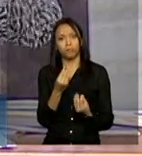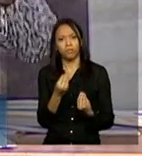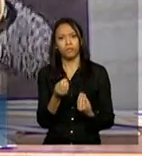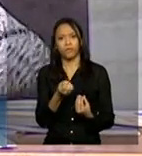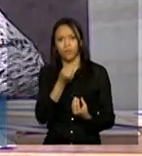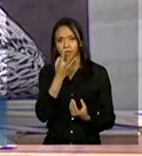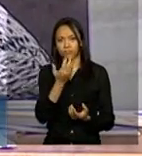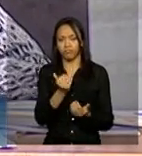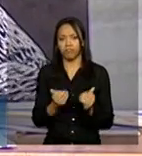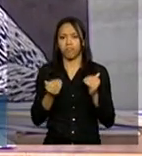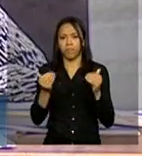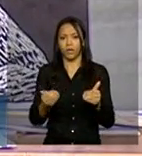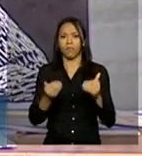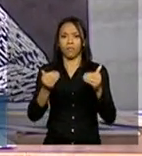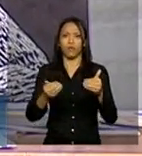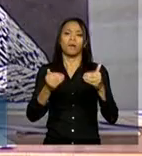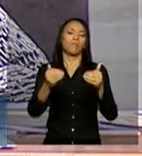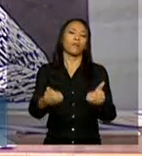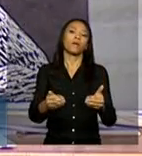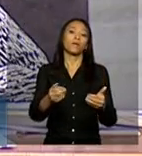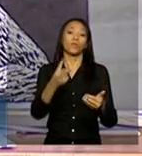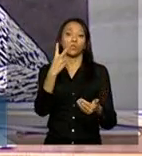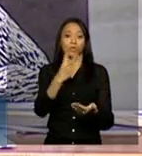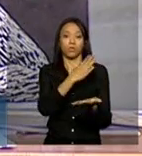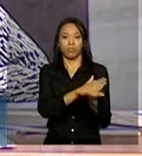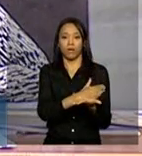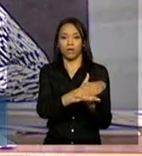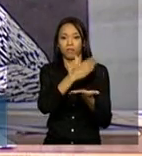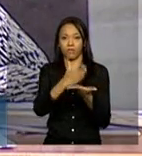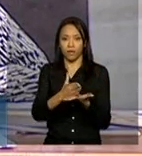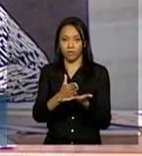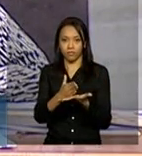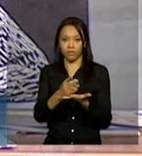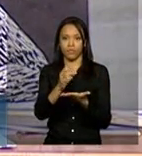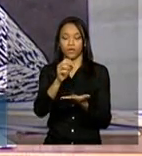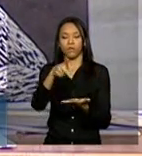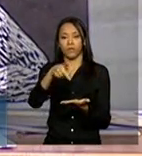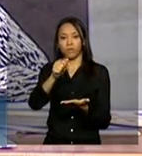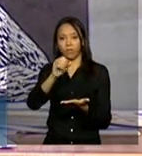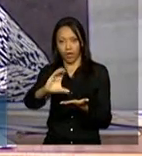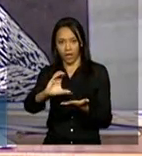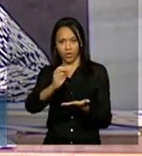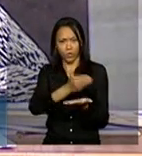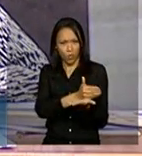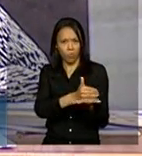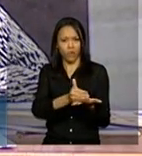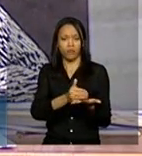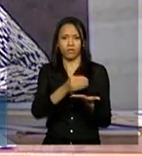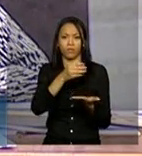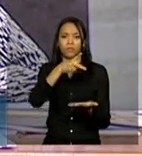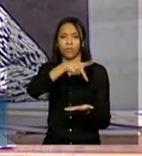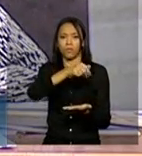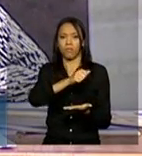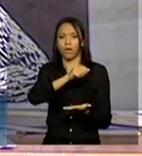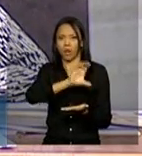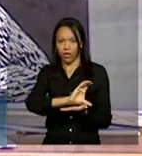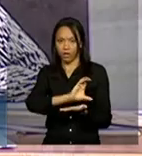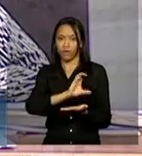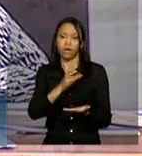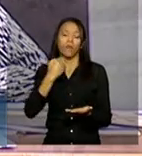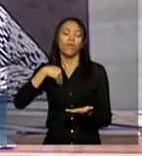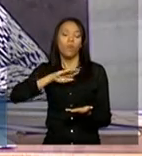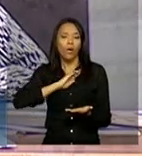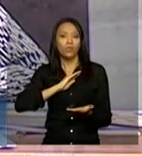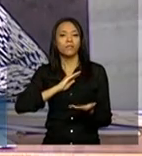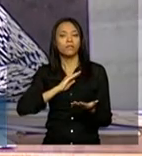se a gente considerar, inclusive, os dois ciclos do PAC. Né? Desde o começo do PAC, nós estabelecemos uma relação